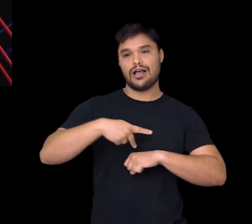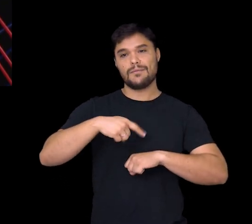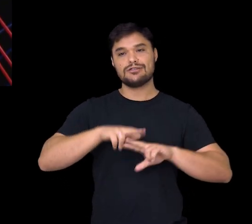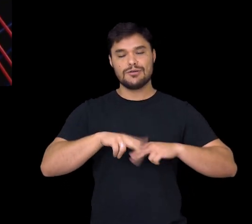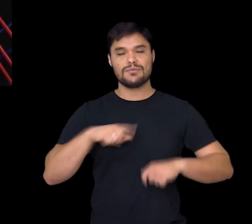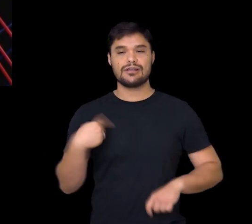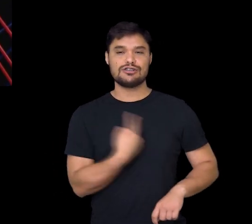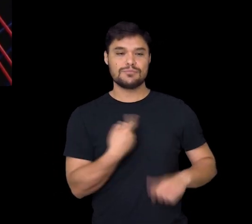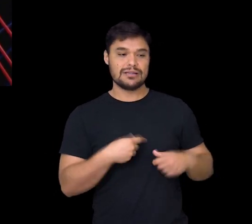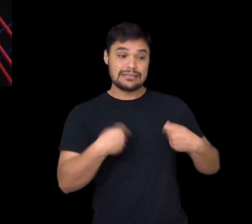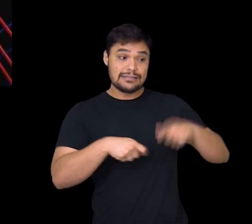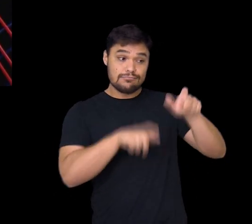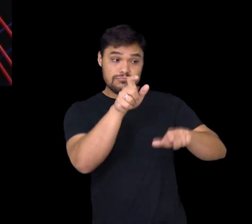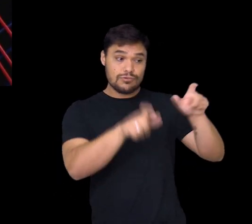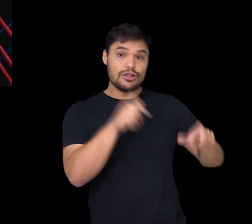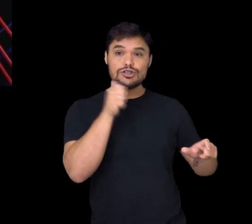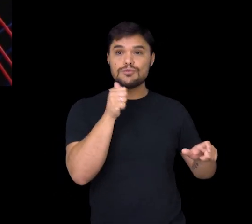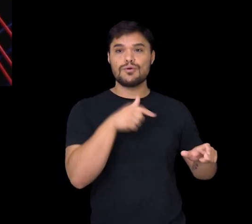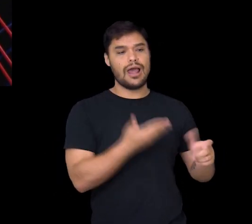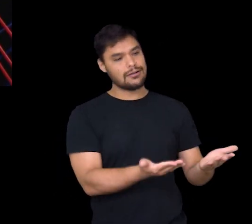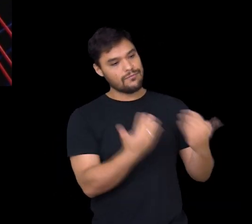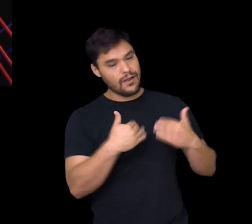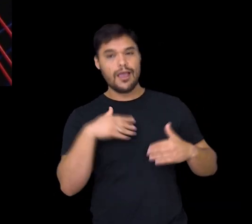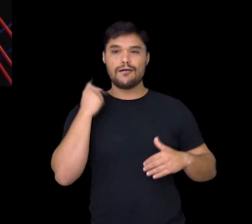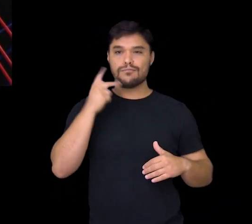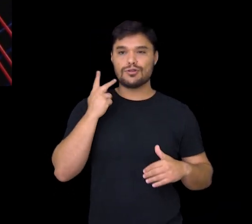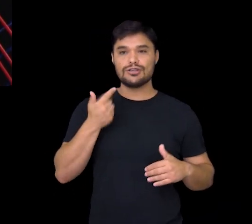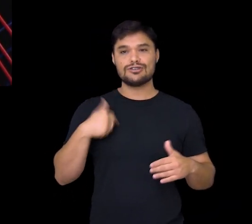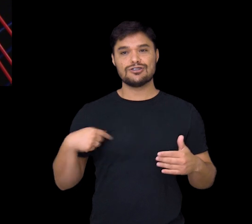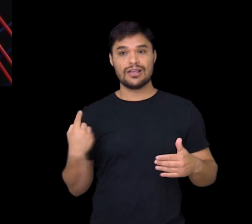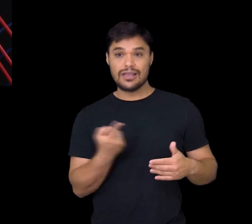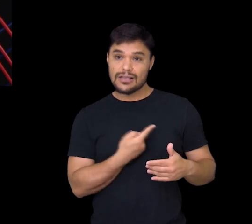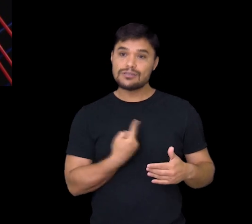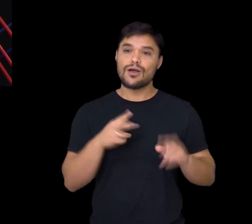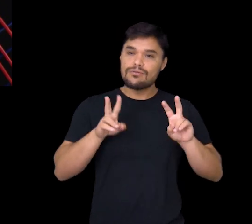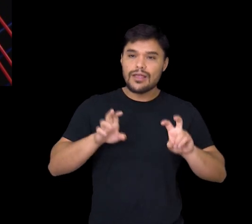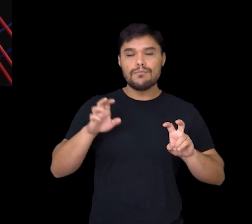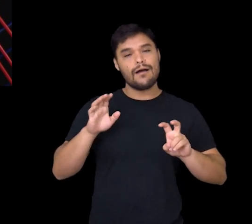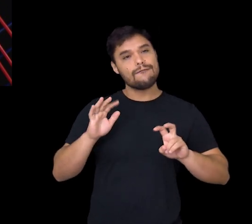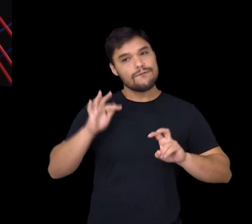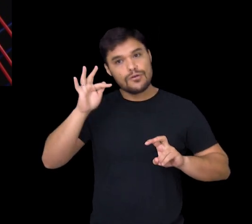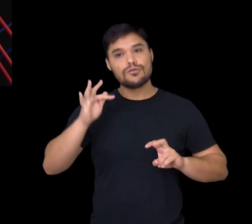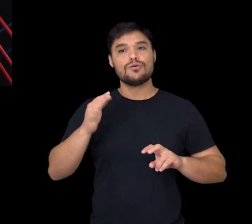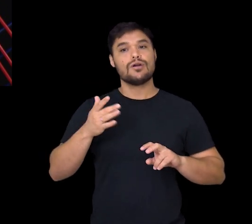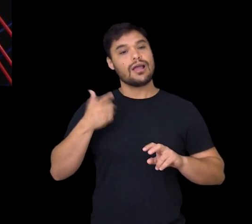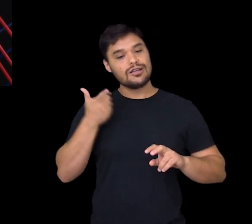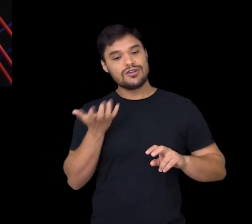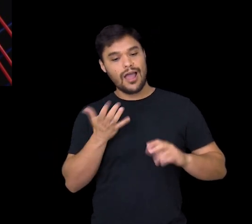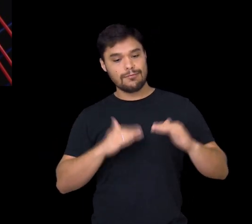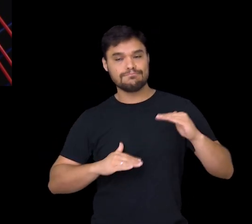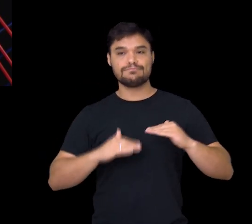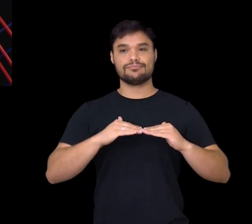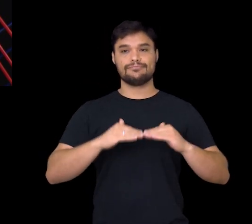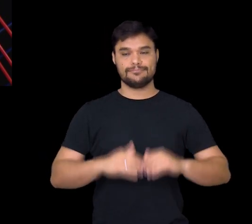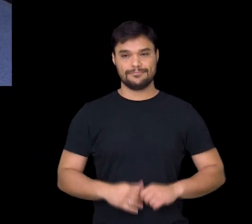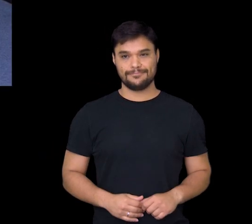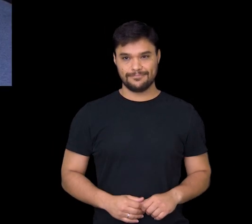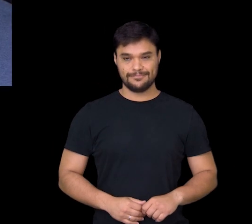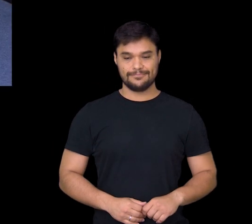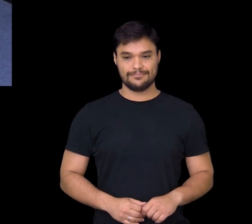esse país. Por isso nós precisamos de mulheres. E essa é uma pauta central para um Brasil que a gente quer, diminuindo a